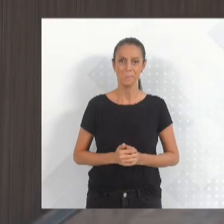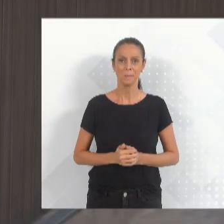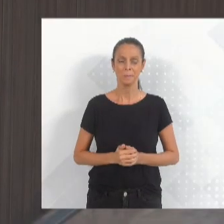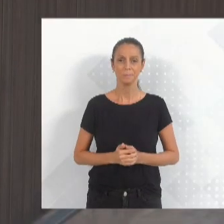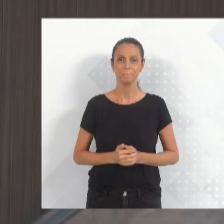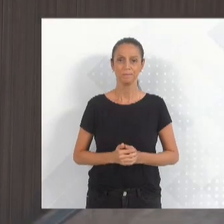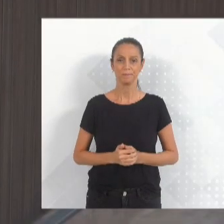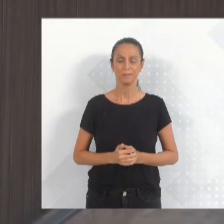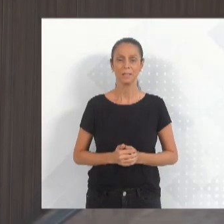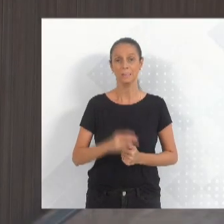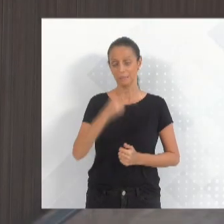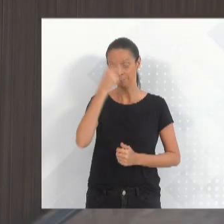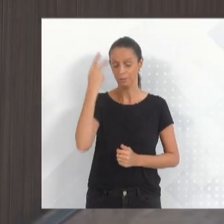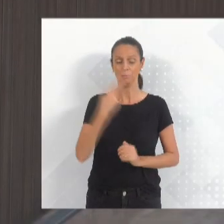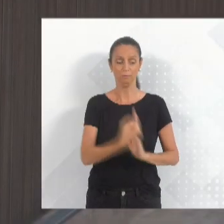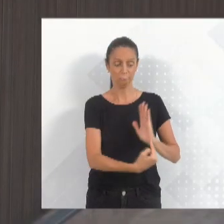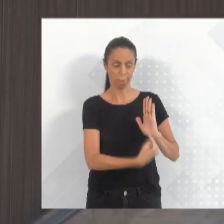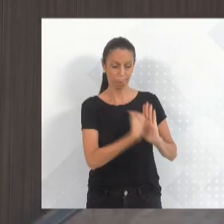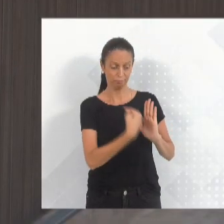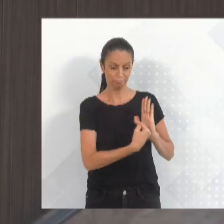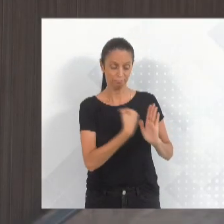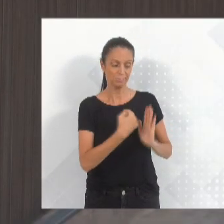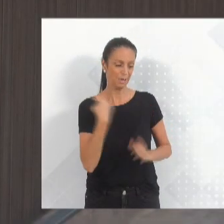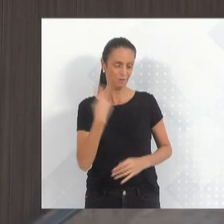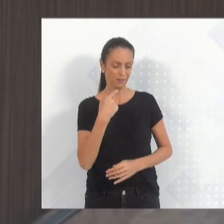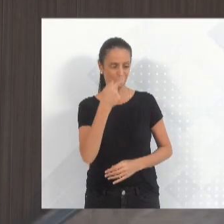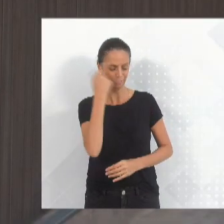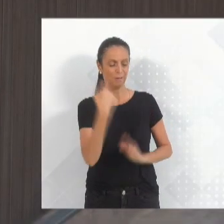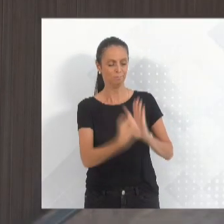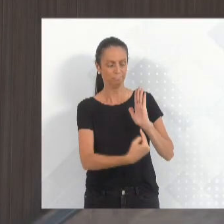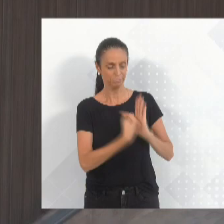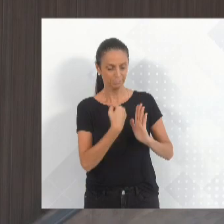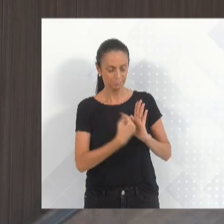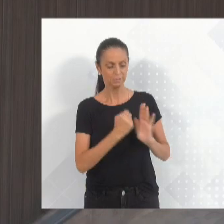das perguntas do autor do requerimento e fazendo as respostas,